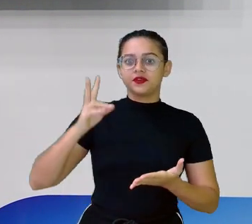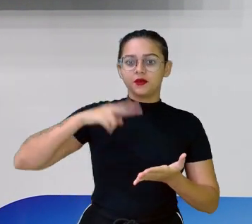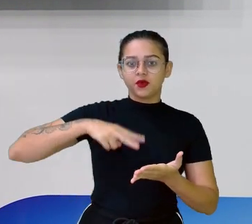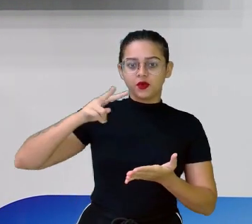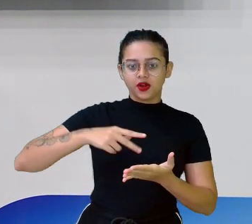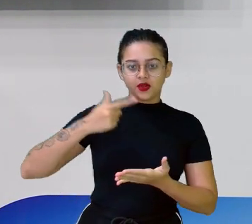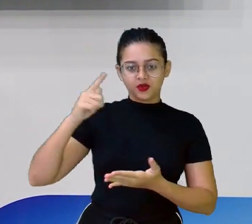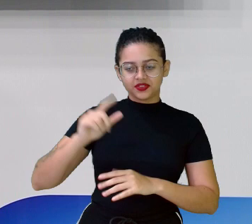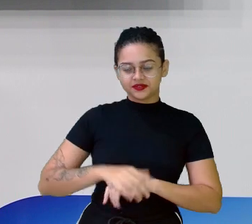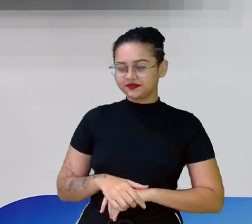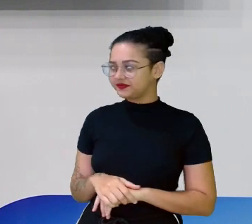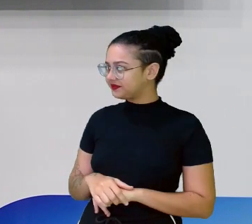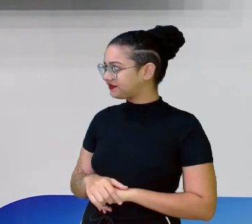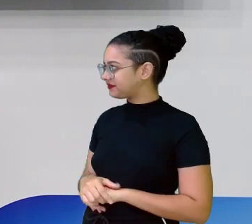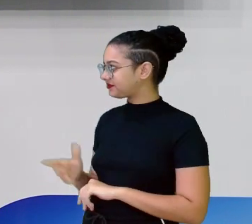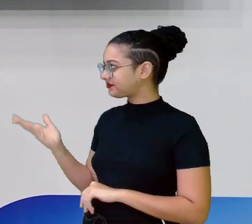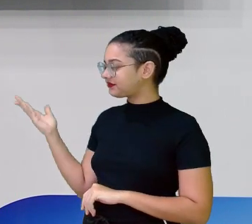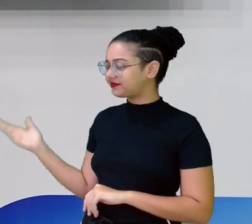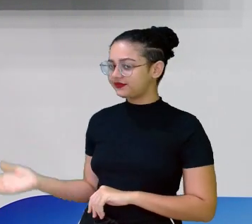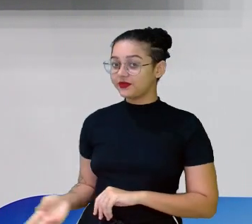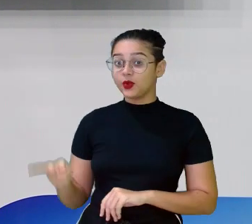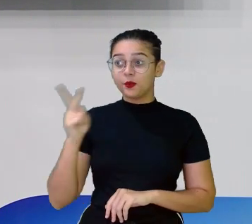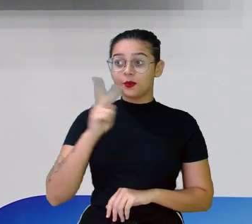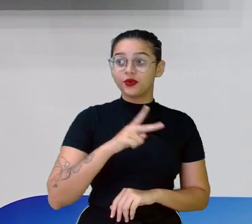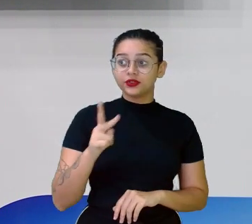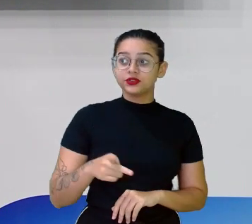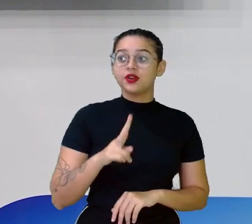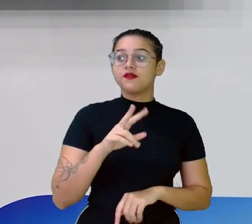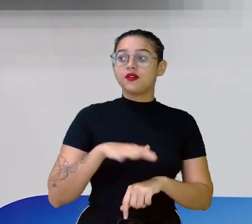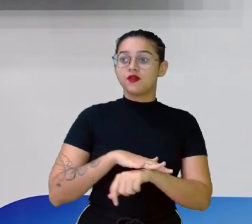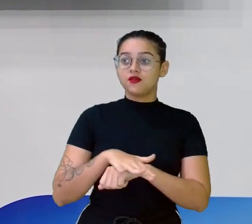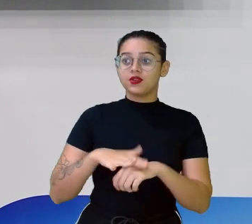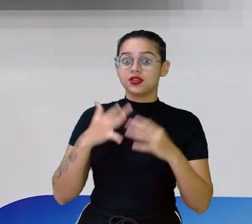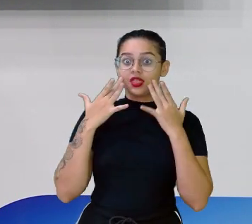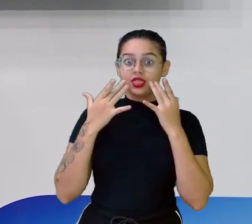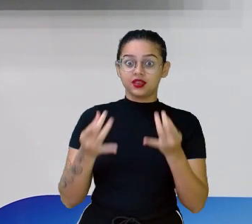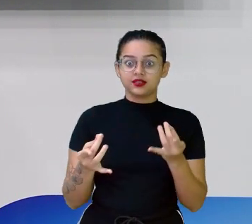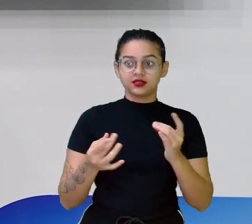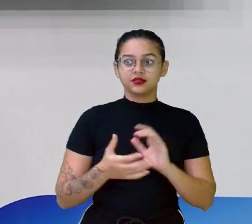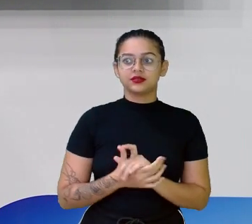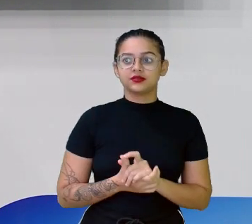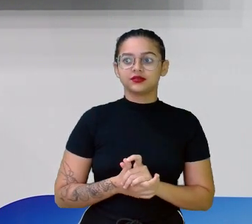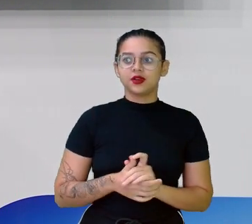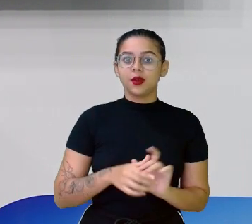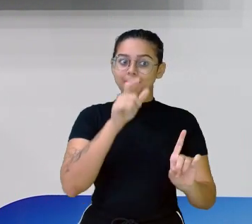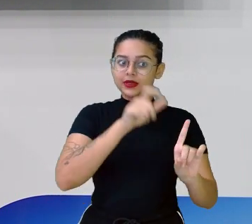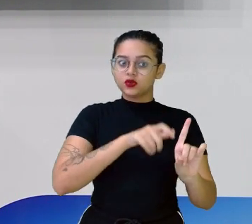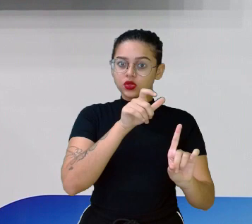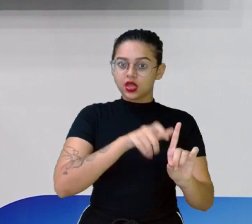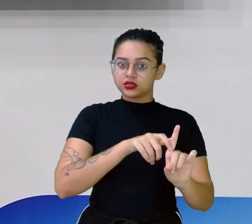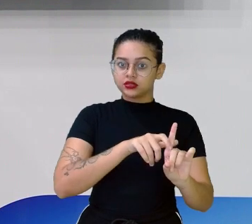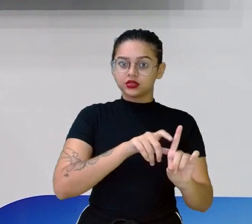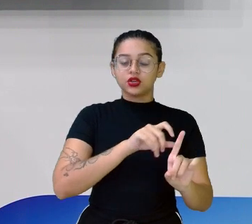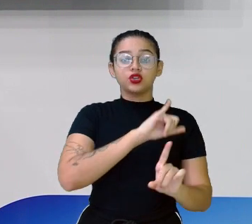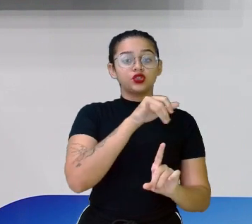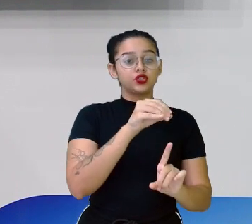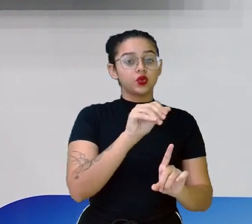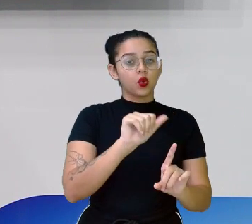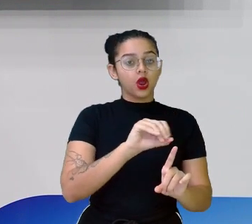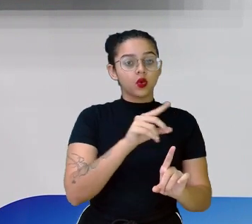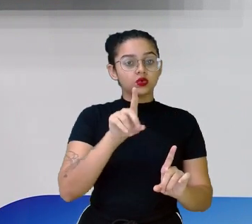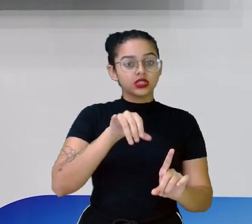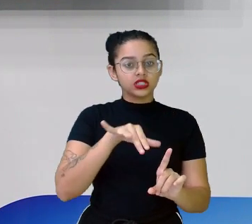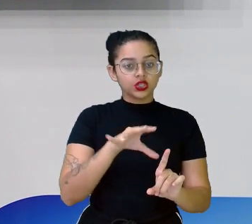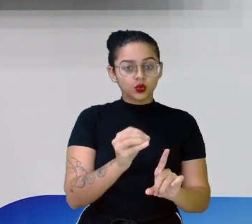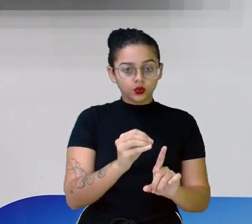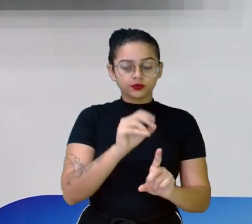eu falei nele, ele chegou. A professora vai conversar aí com o Joãozinho, então presta atenção. Personagens, professor é Joãozinho,